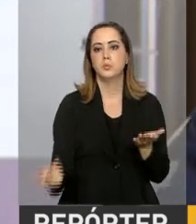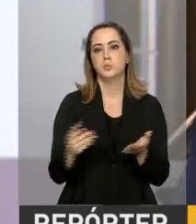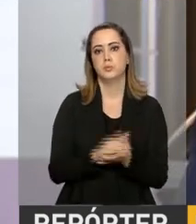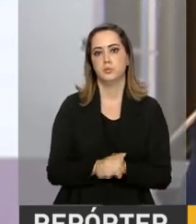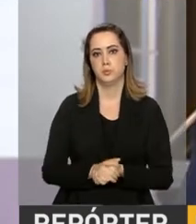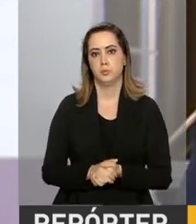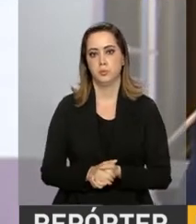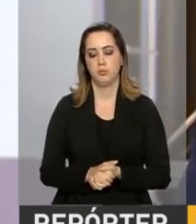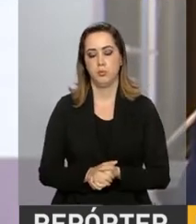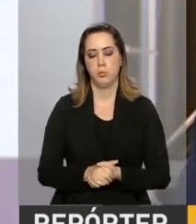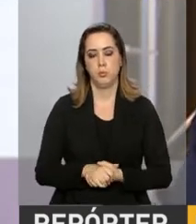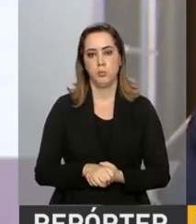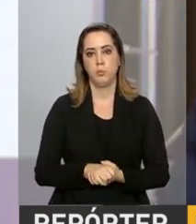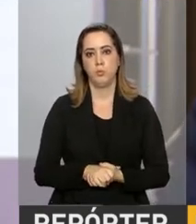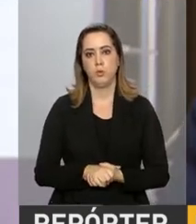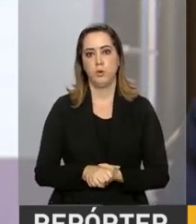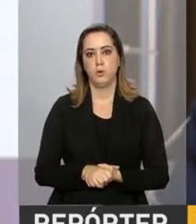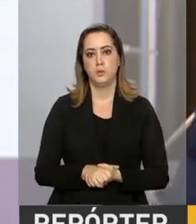mundo.